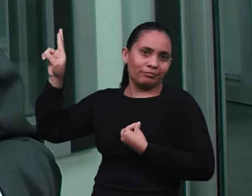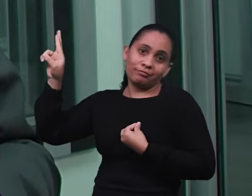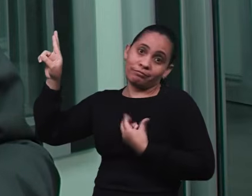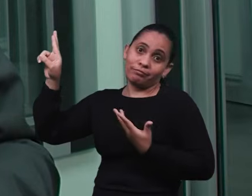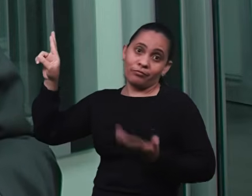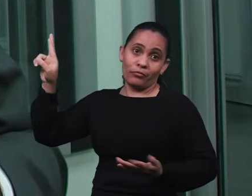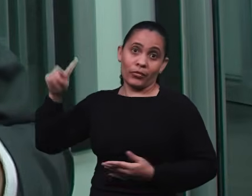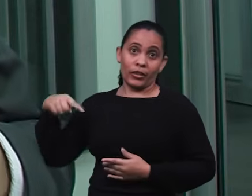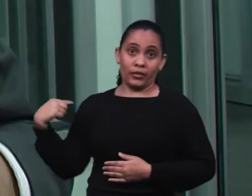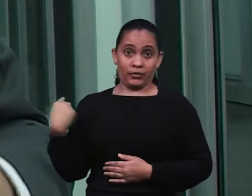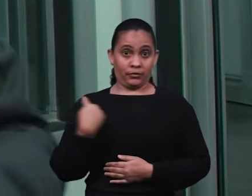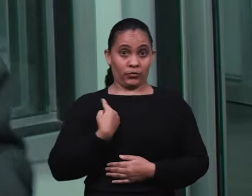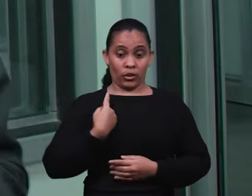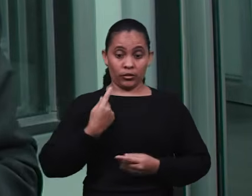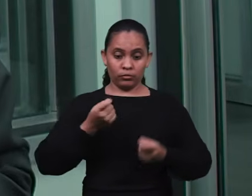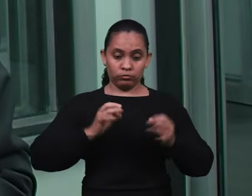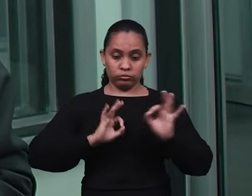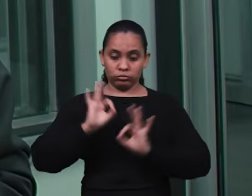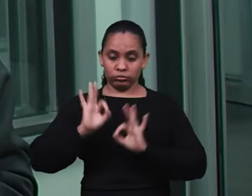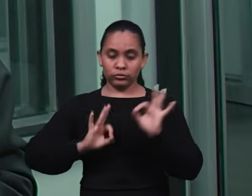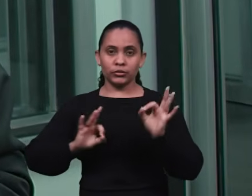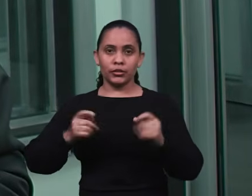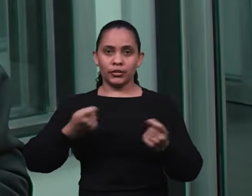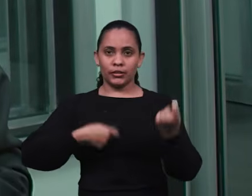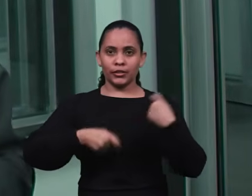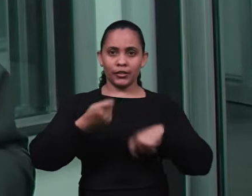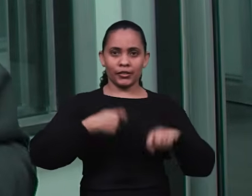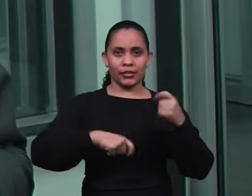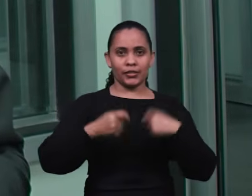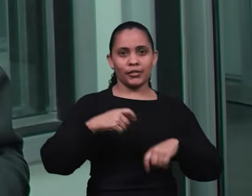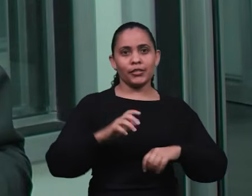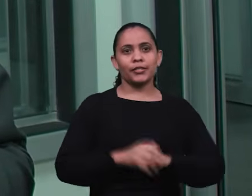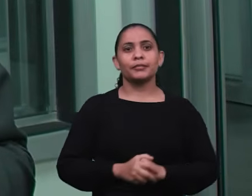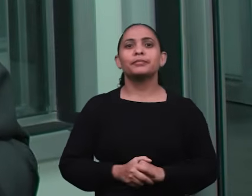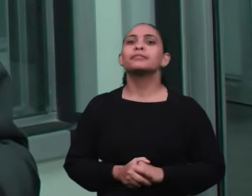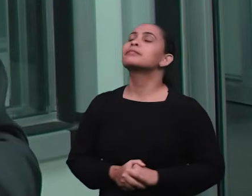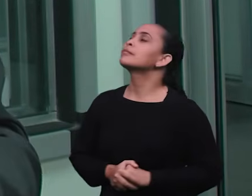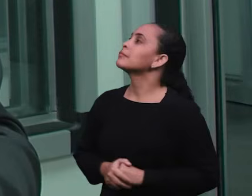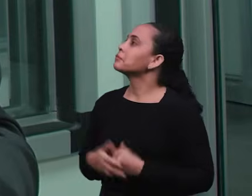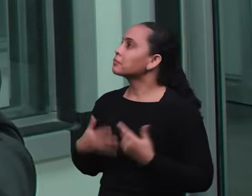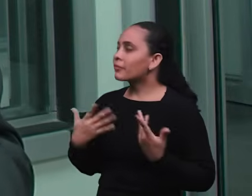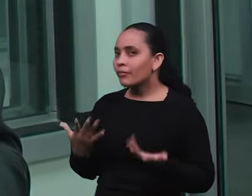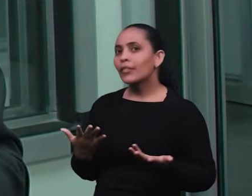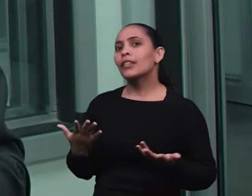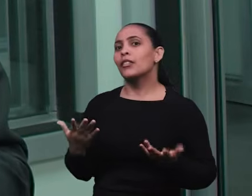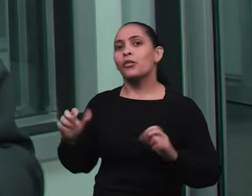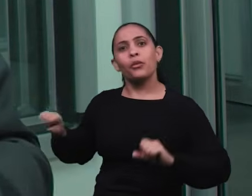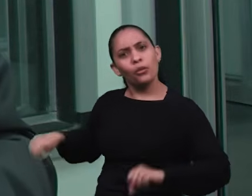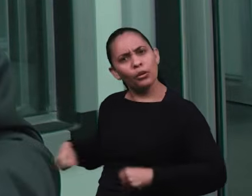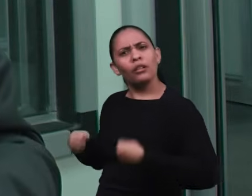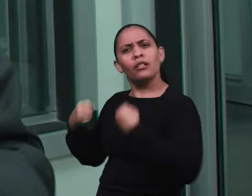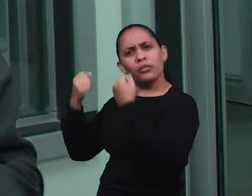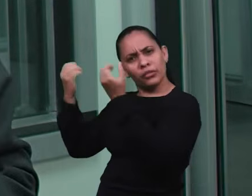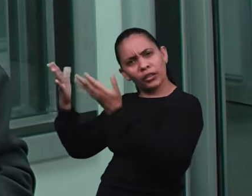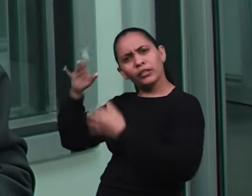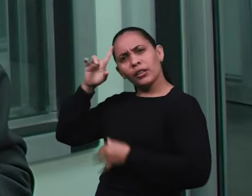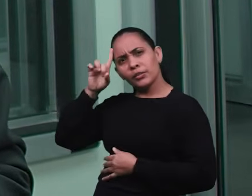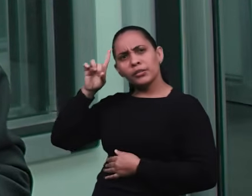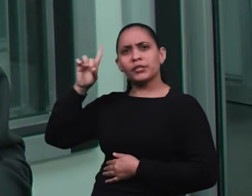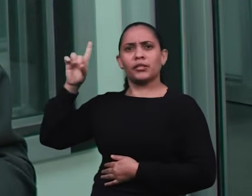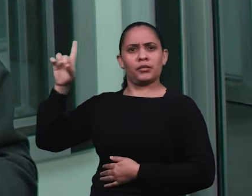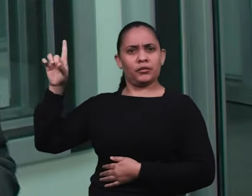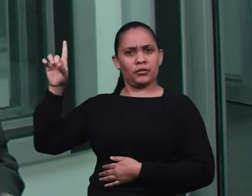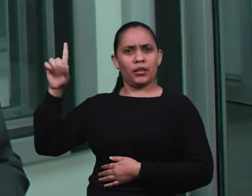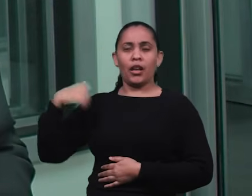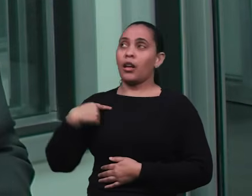nossa disposição para nós fazermos a gestão. Não nada mais justo que nós retribuirmos em ofertar ao Senhor.